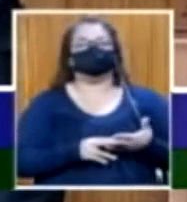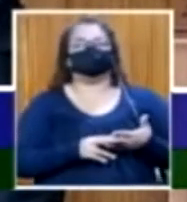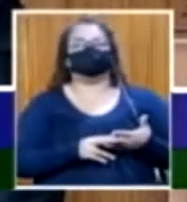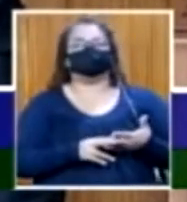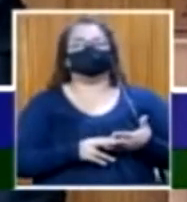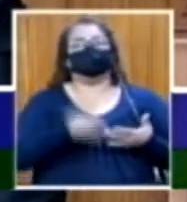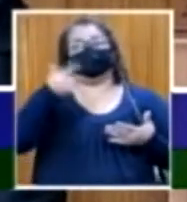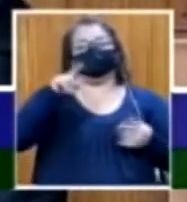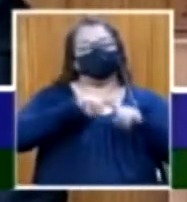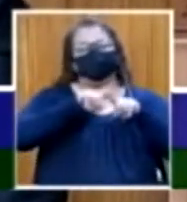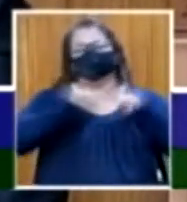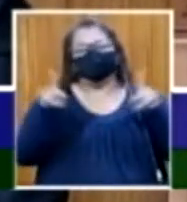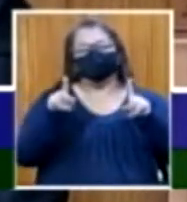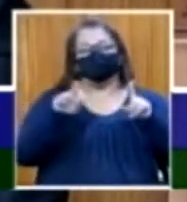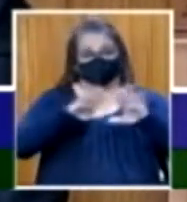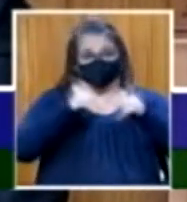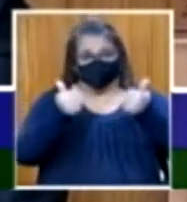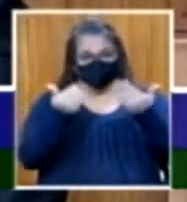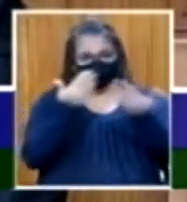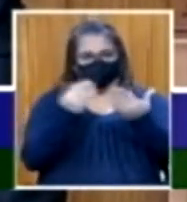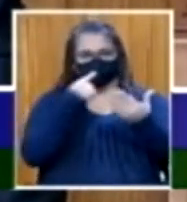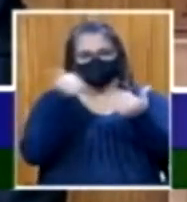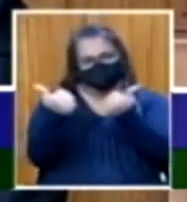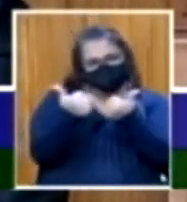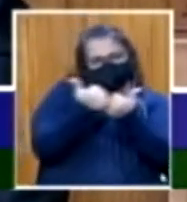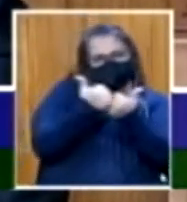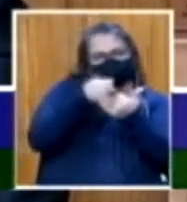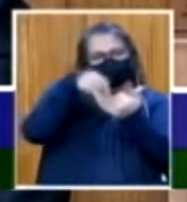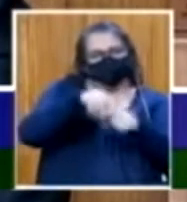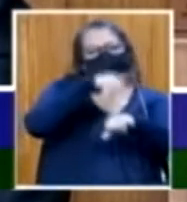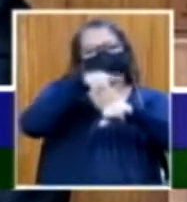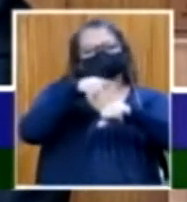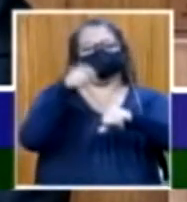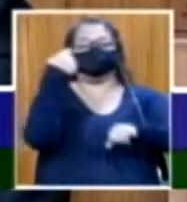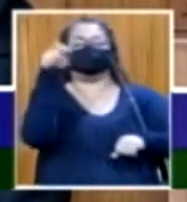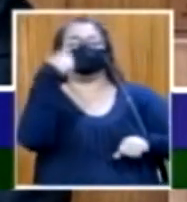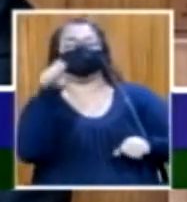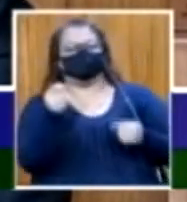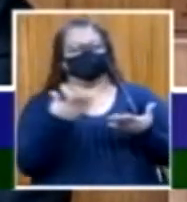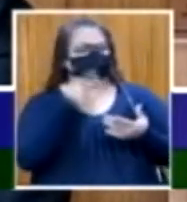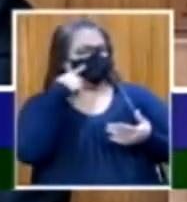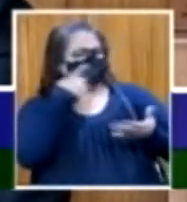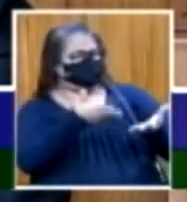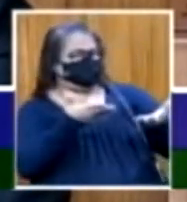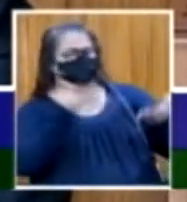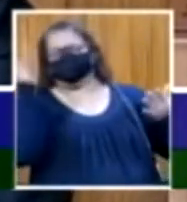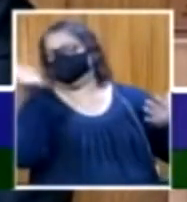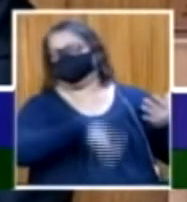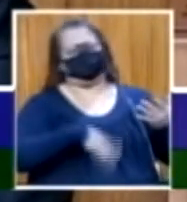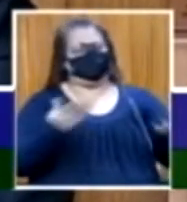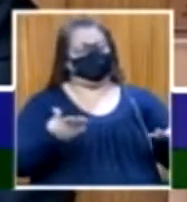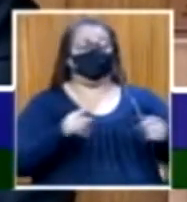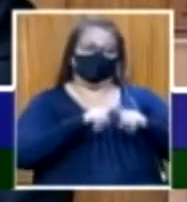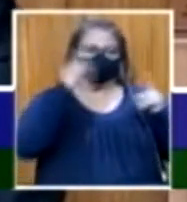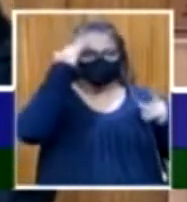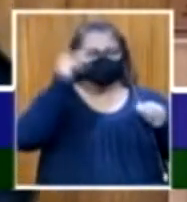aqueles mais próximos. Nós temos uma carga tributária que desestimula o investimento e vai